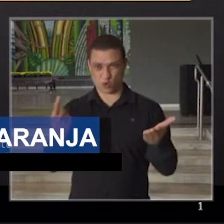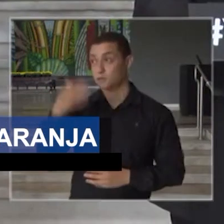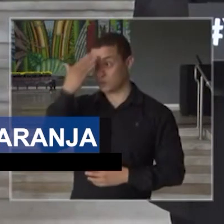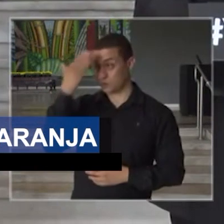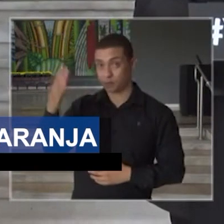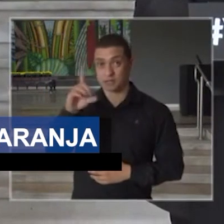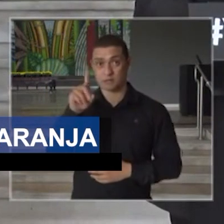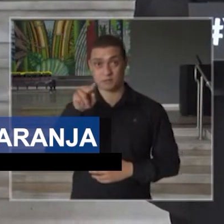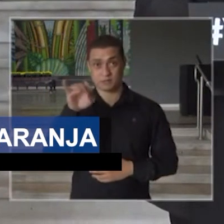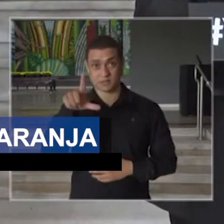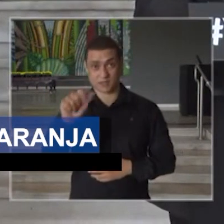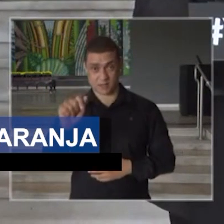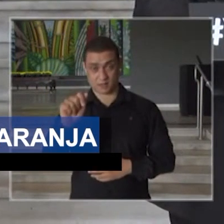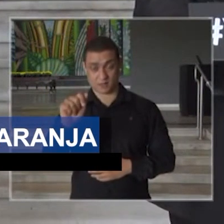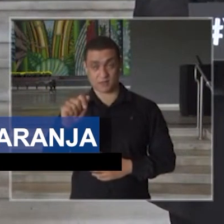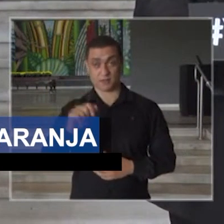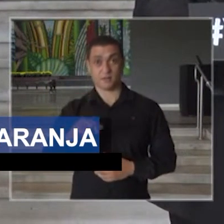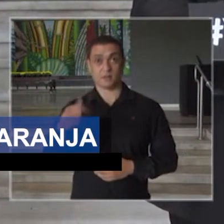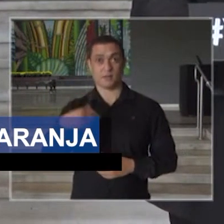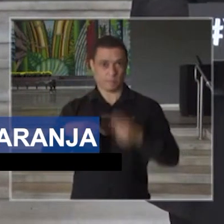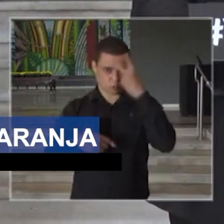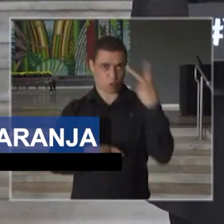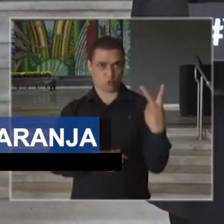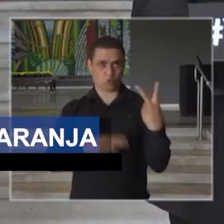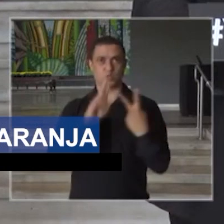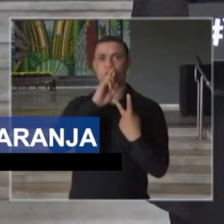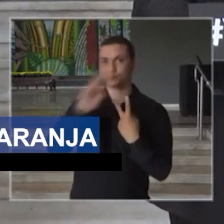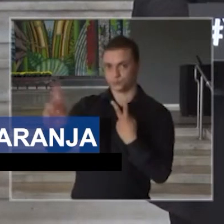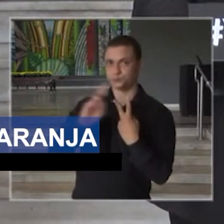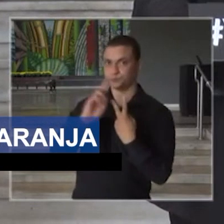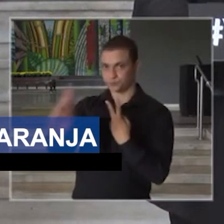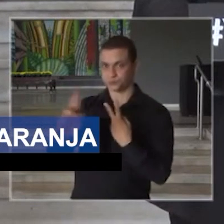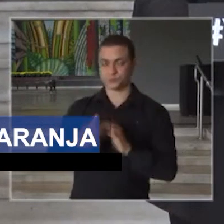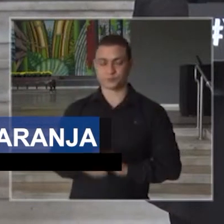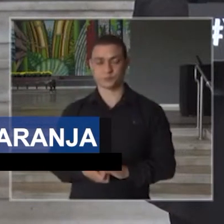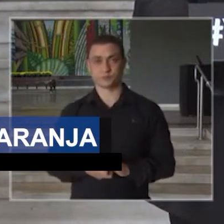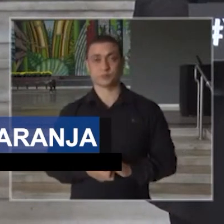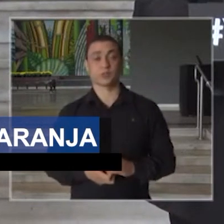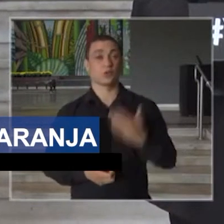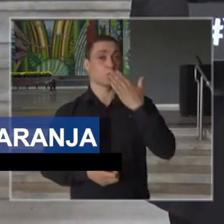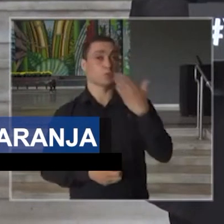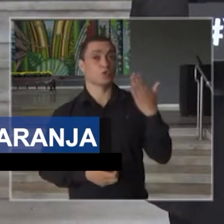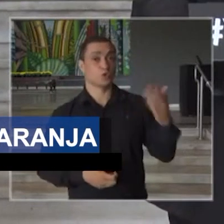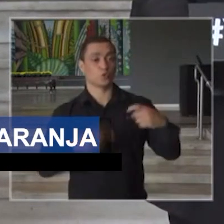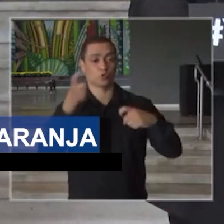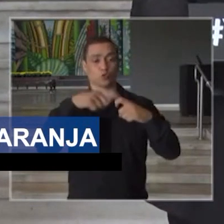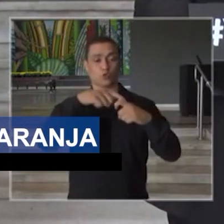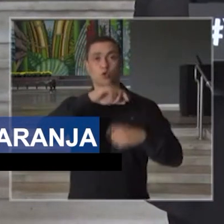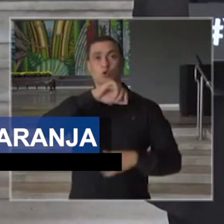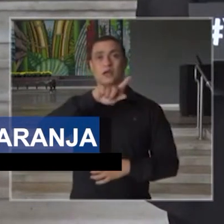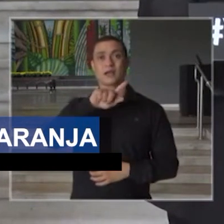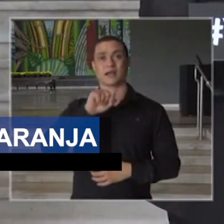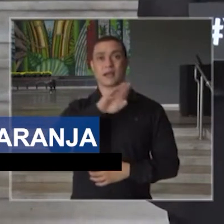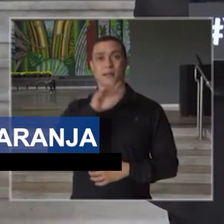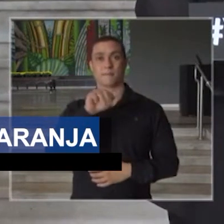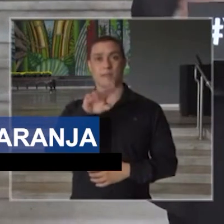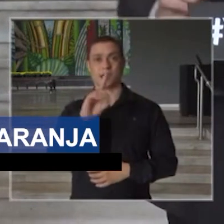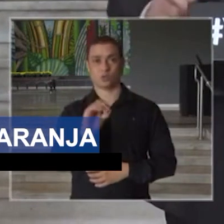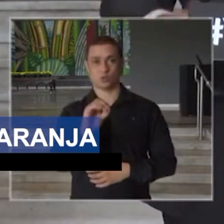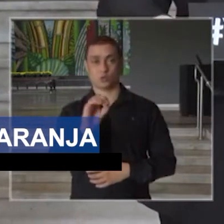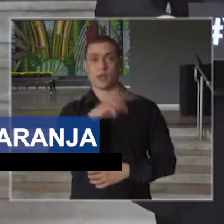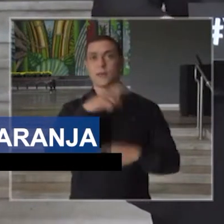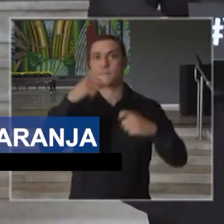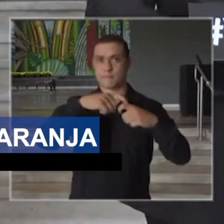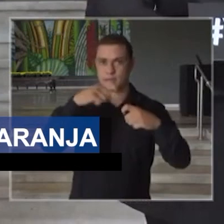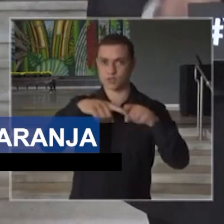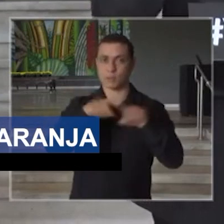e o pênis Governador João Dória anunciou a revisão do plano São Paulo e suspendeu o fechamento